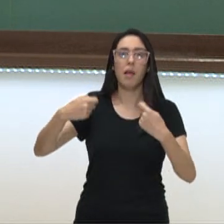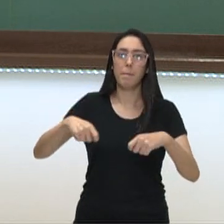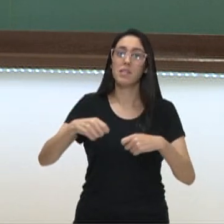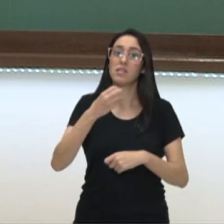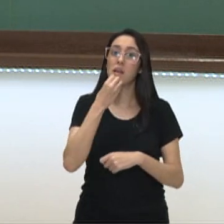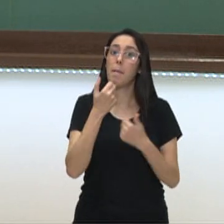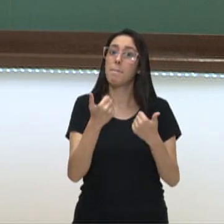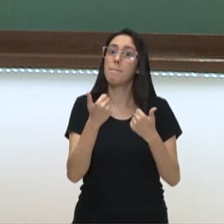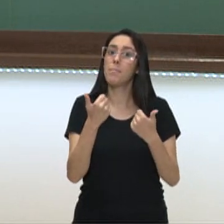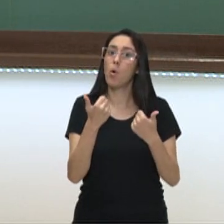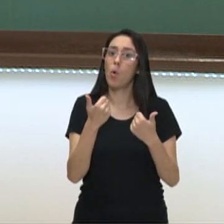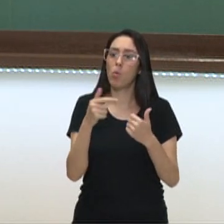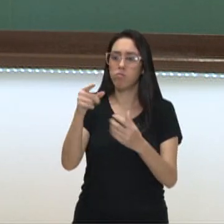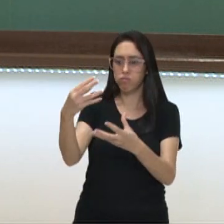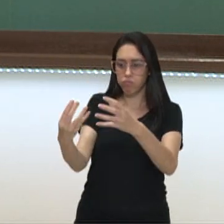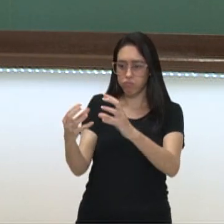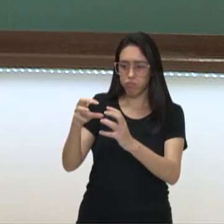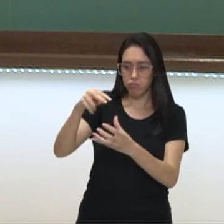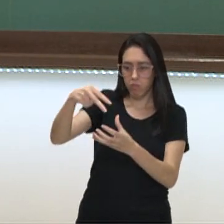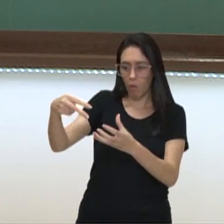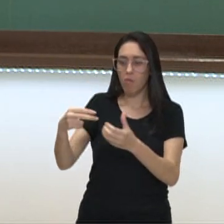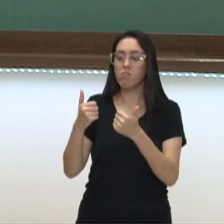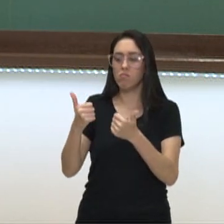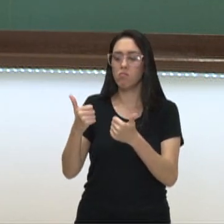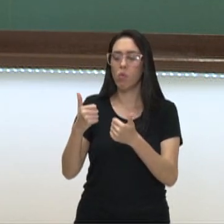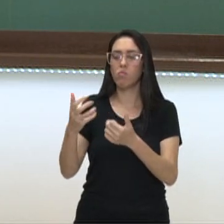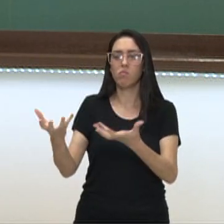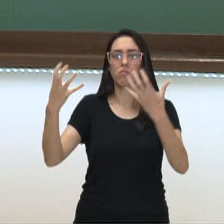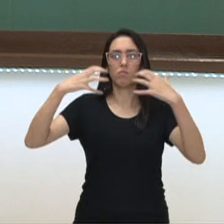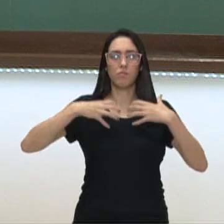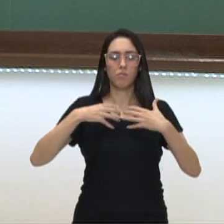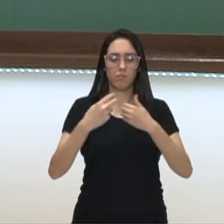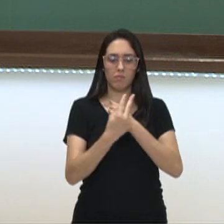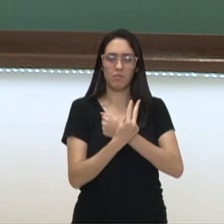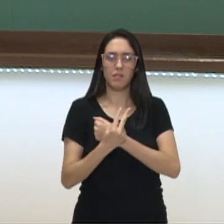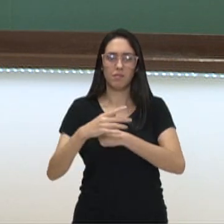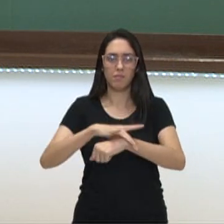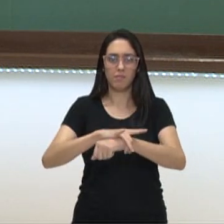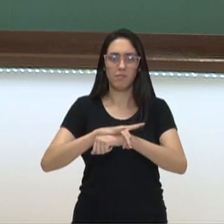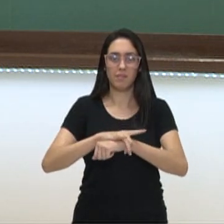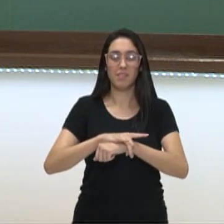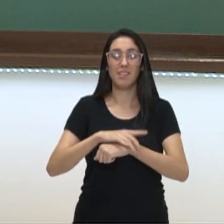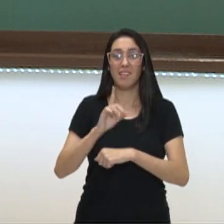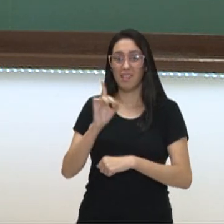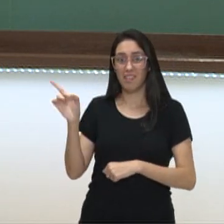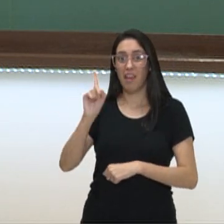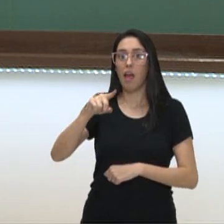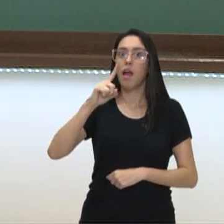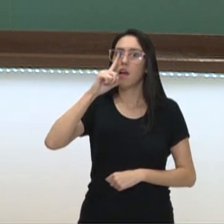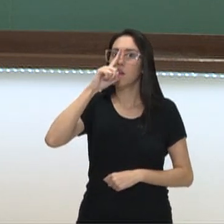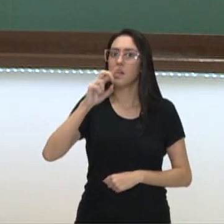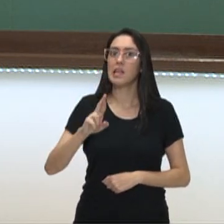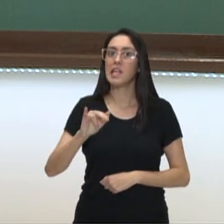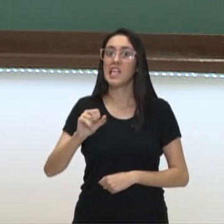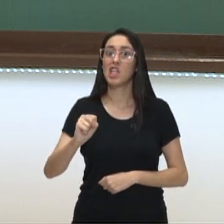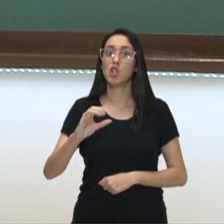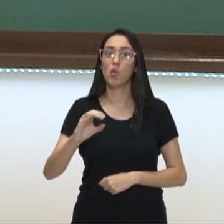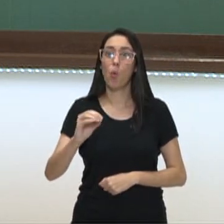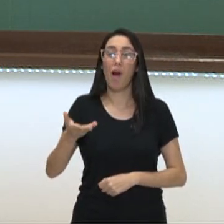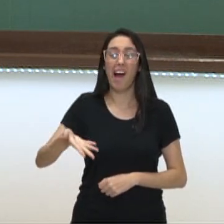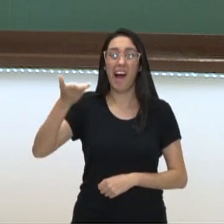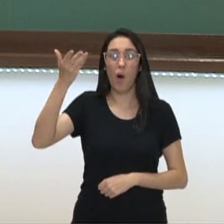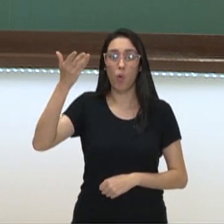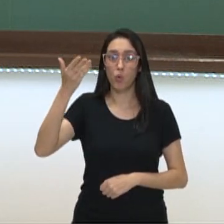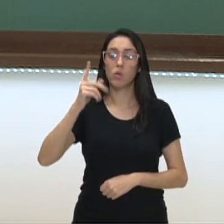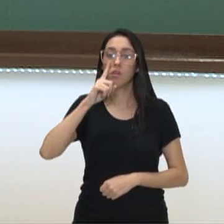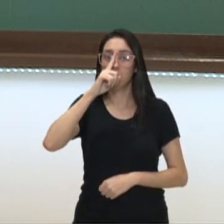uso. Lembre-se que essa é uma atividade de alto risco. O equipamento de segurança, ele serve para